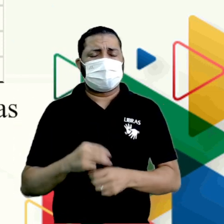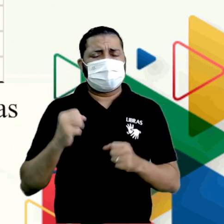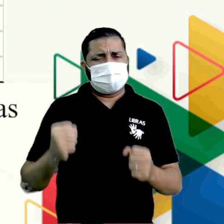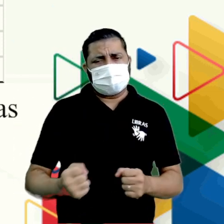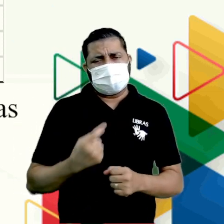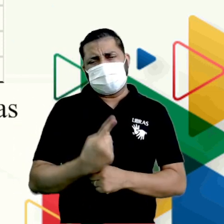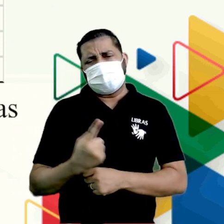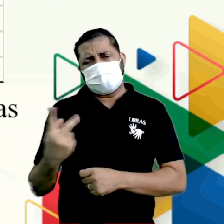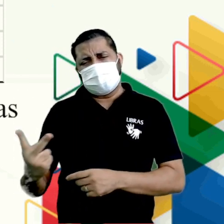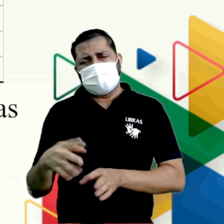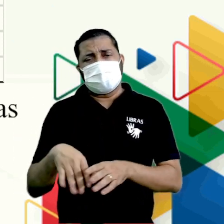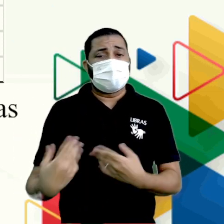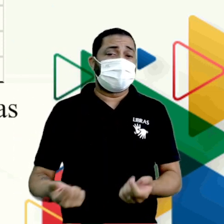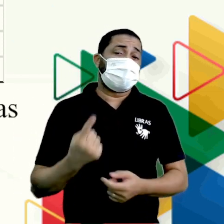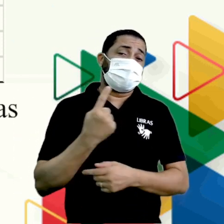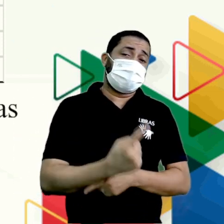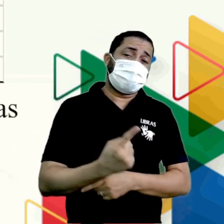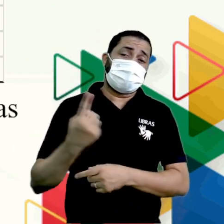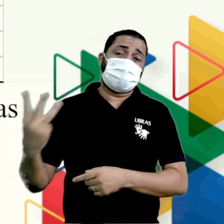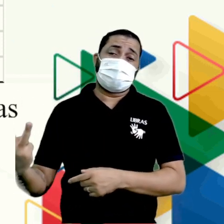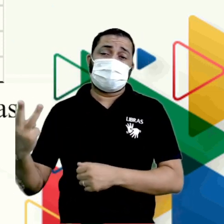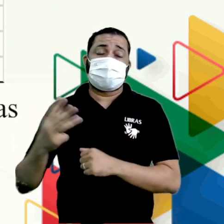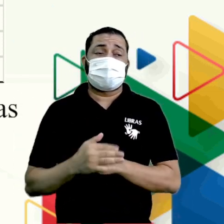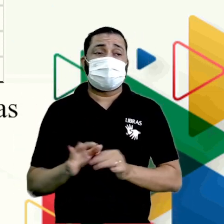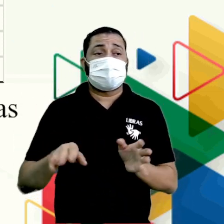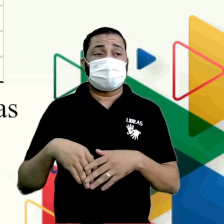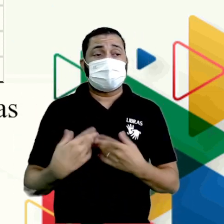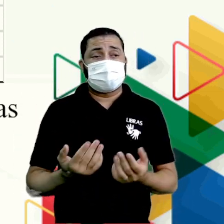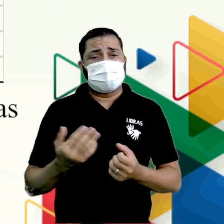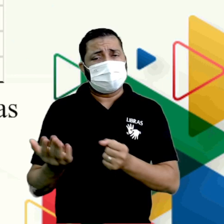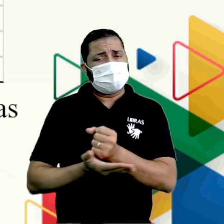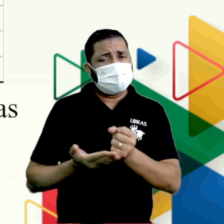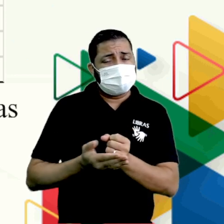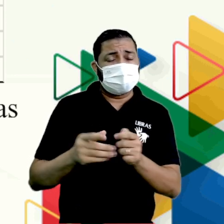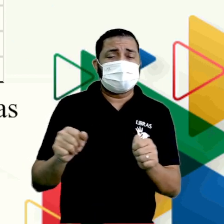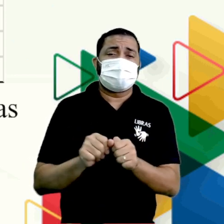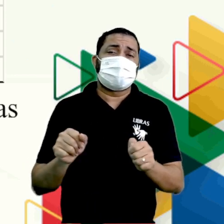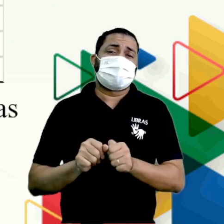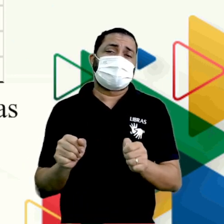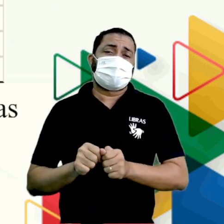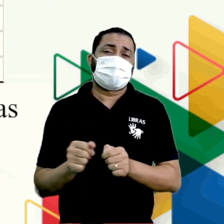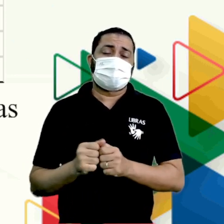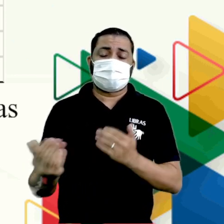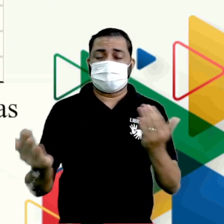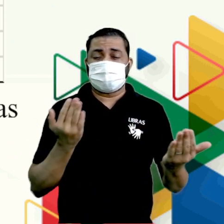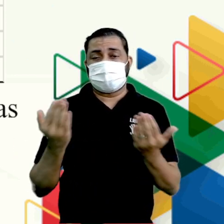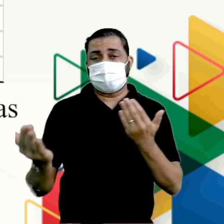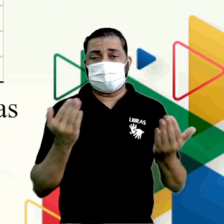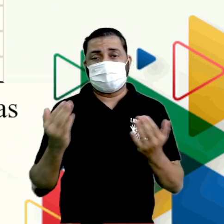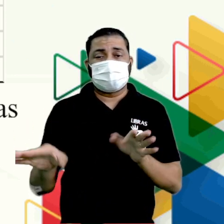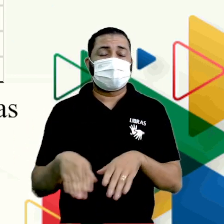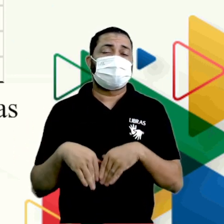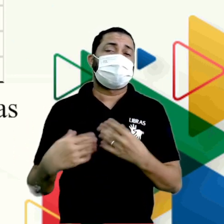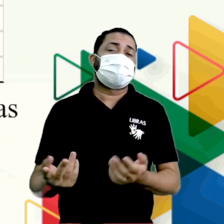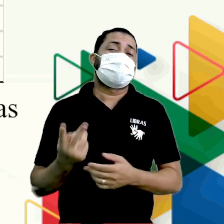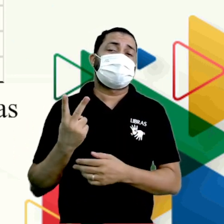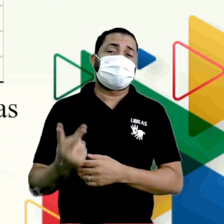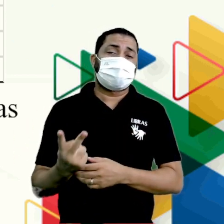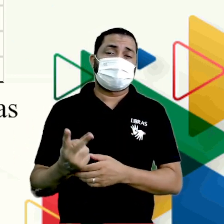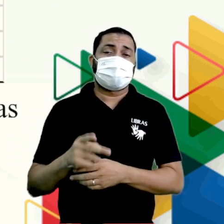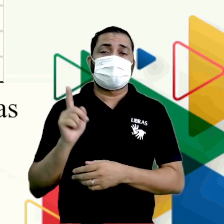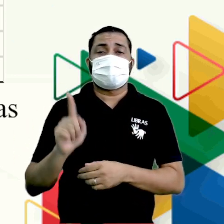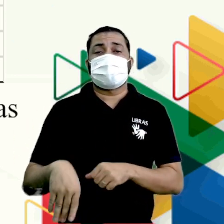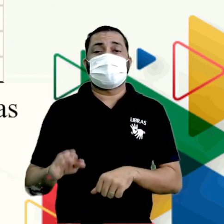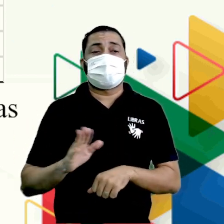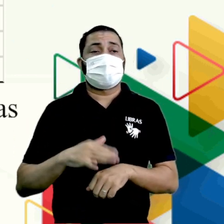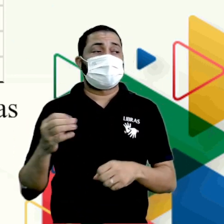com 2 ou 1 com o 3. E aí, basicamente, o que a gente vai fazer é comparar qual dos dois é